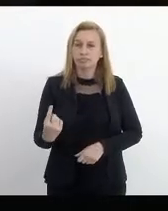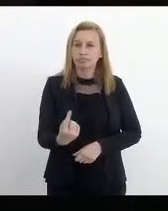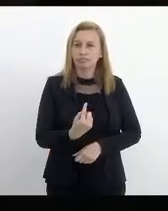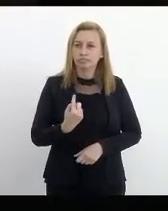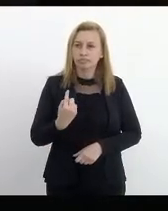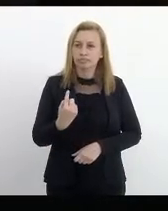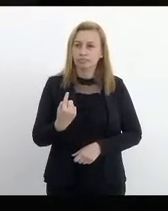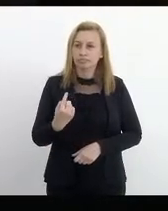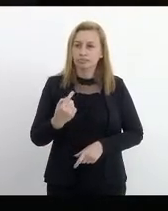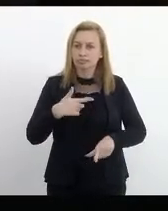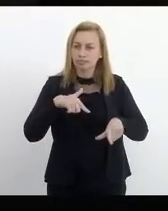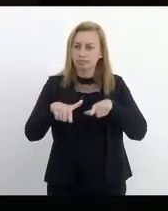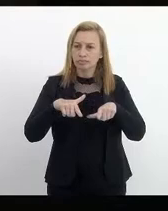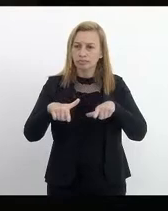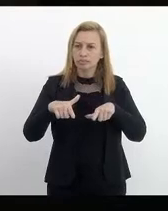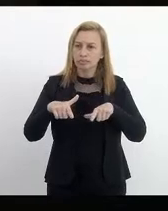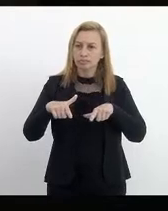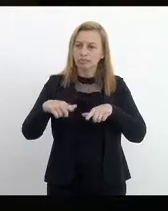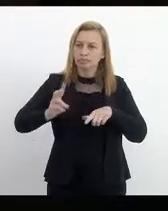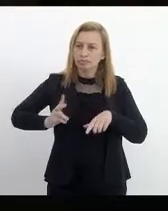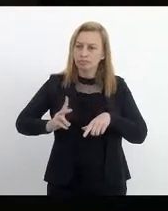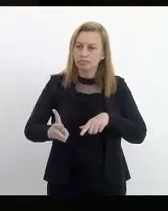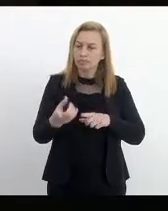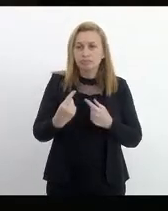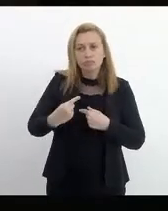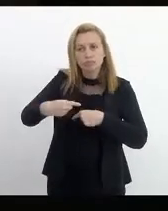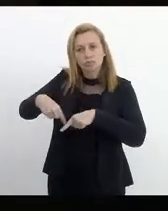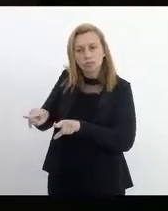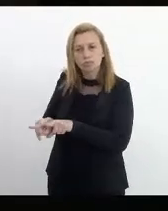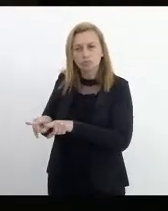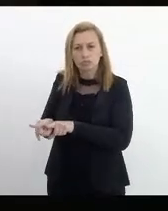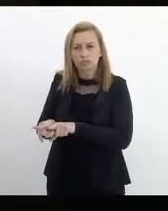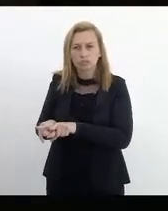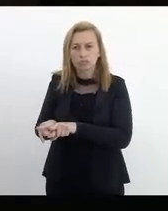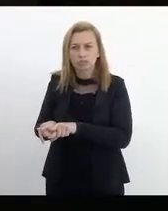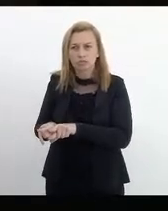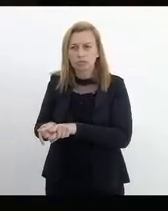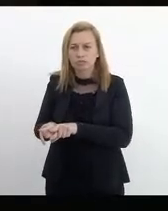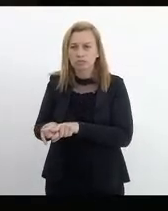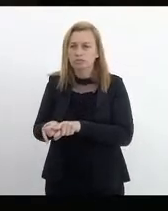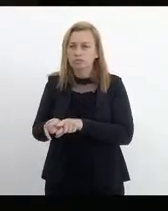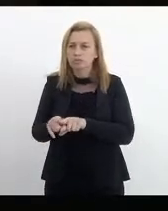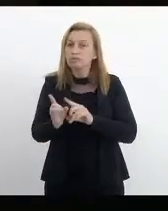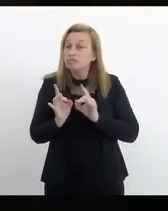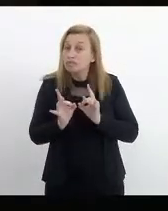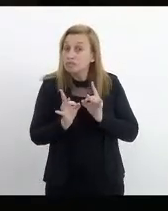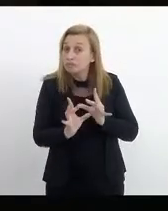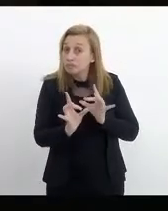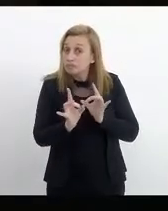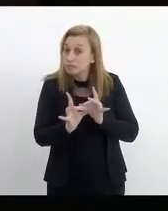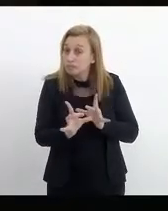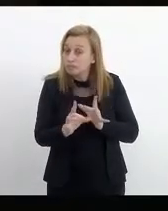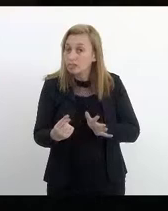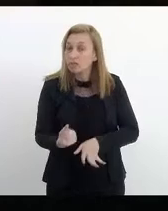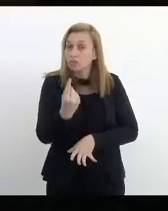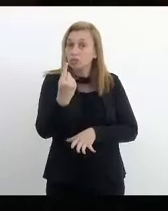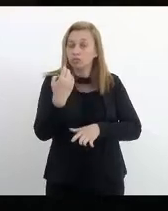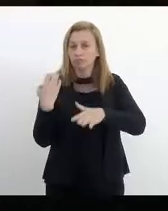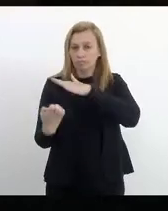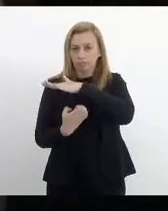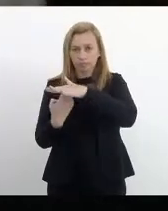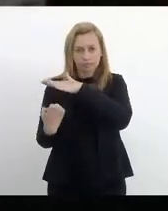mandato o tempo todo foi contra esta entrega de uma